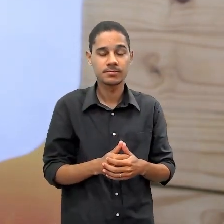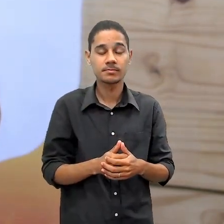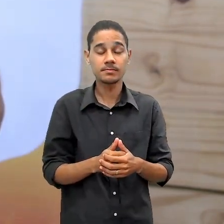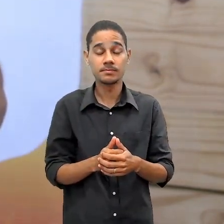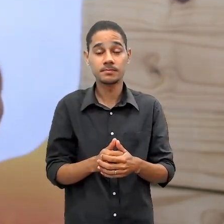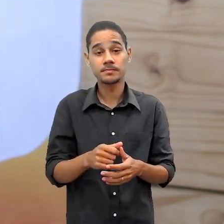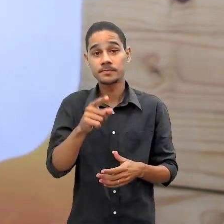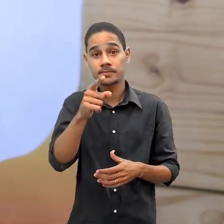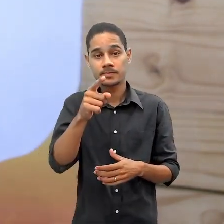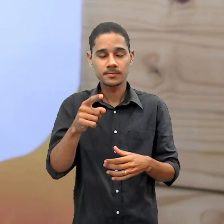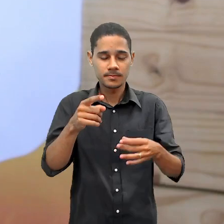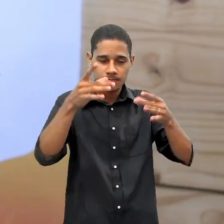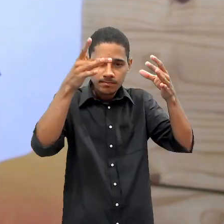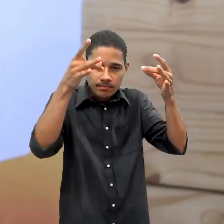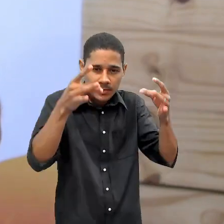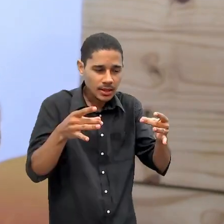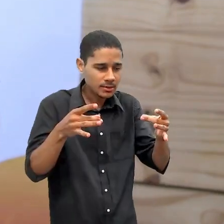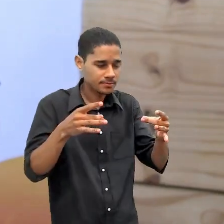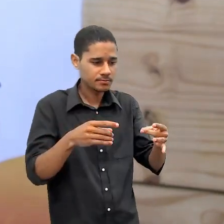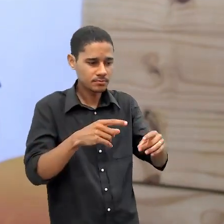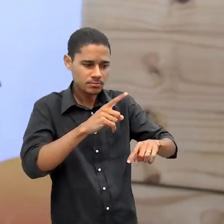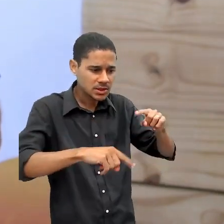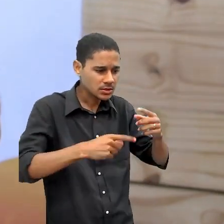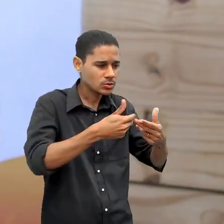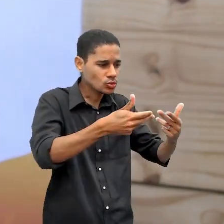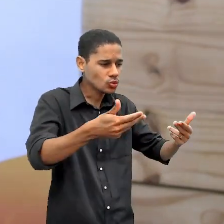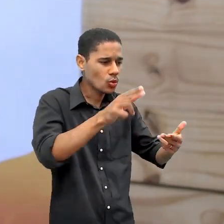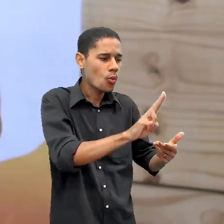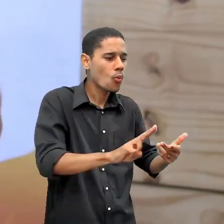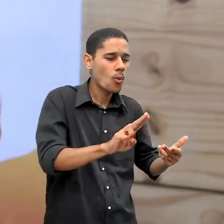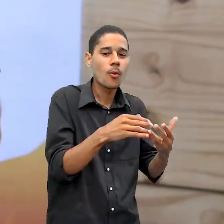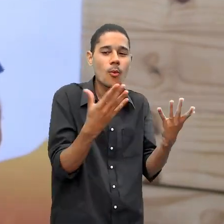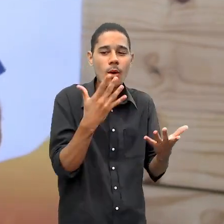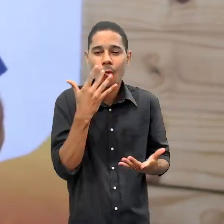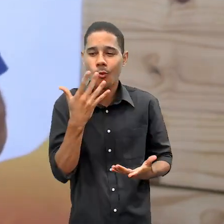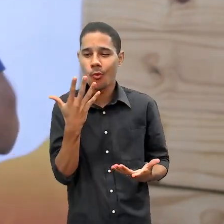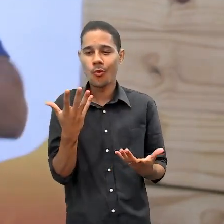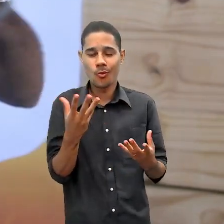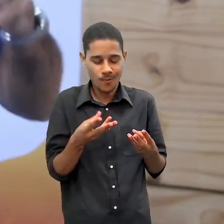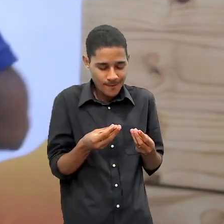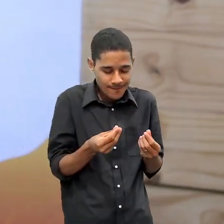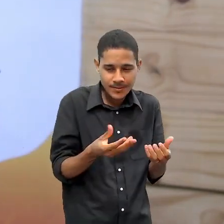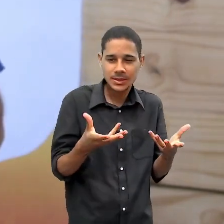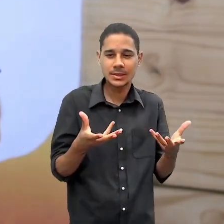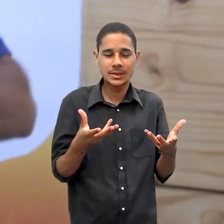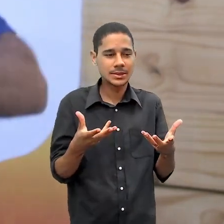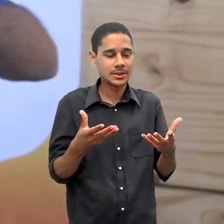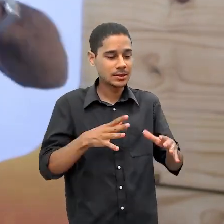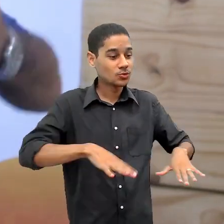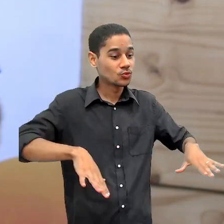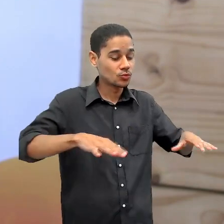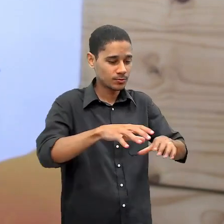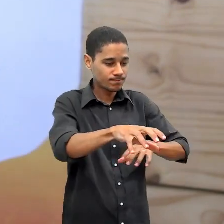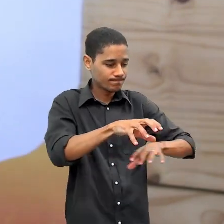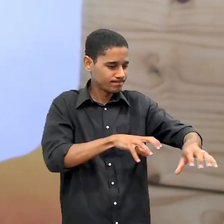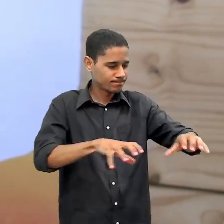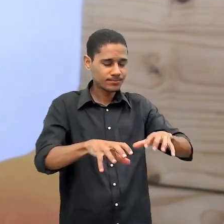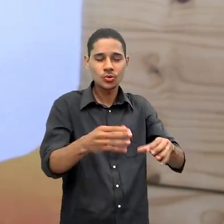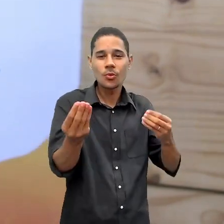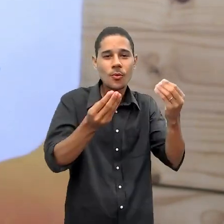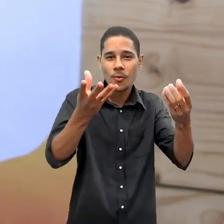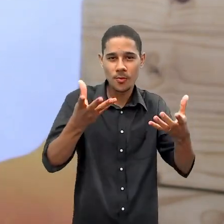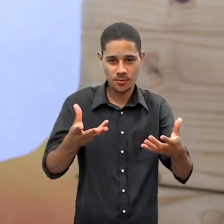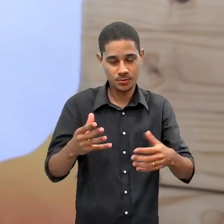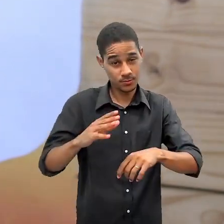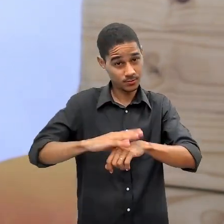definir todas as questões relativas a materiais, cores, texturas e o layout, ou seja, o funcionamento daquele